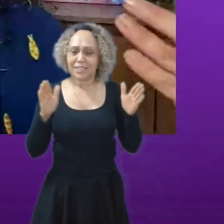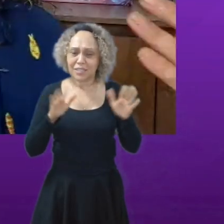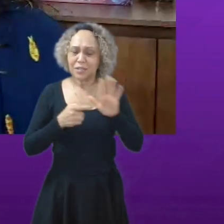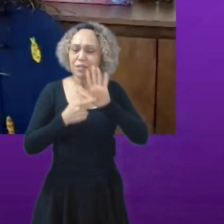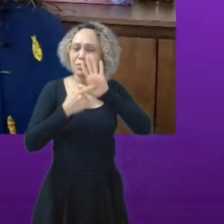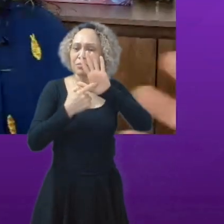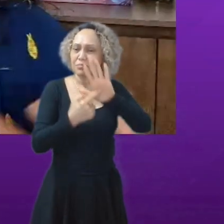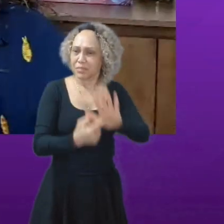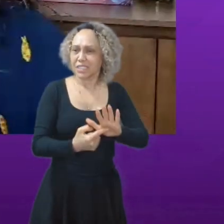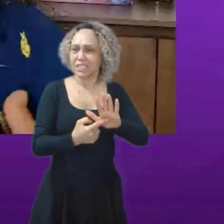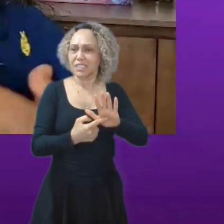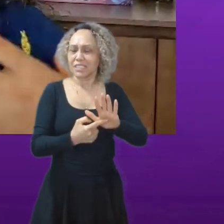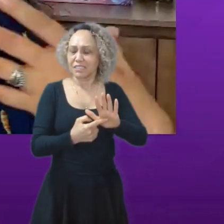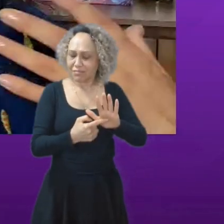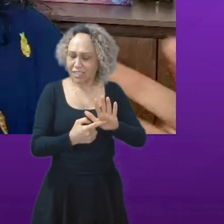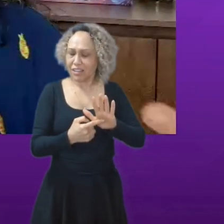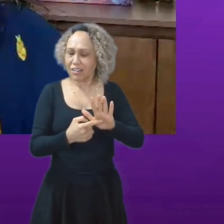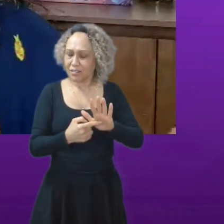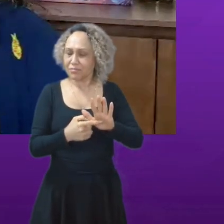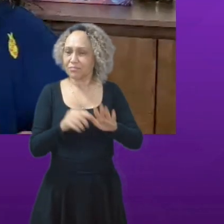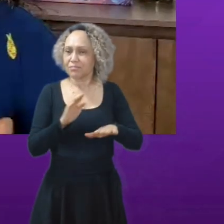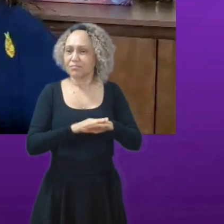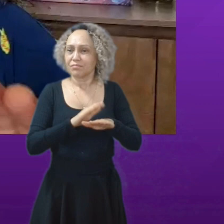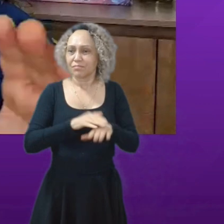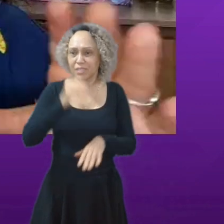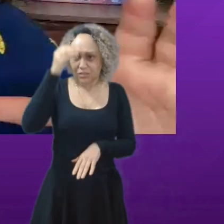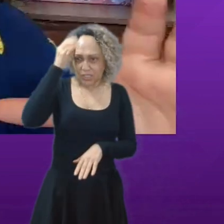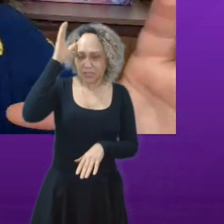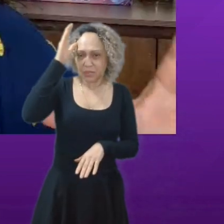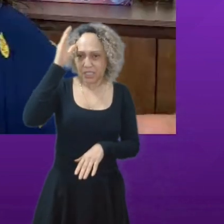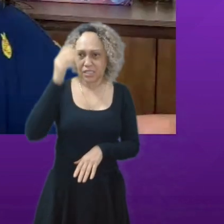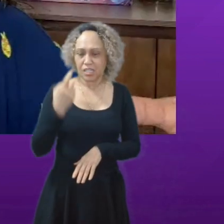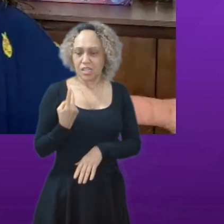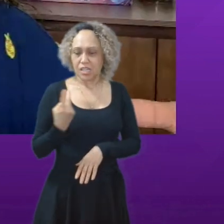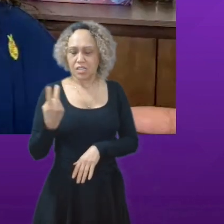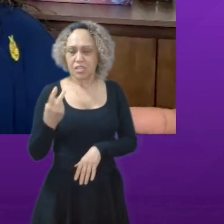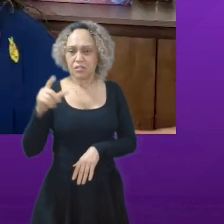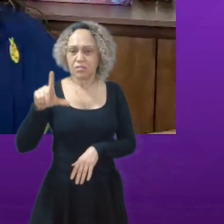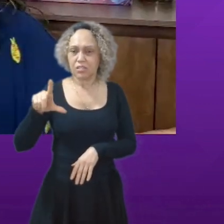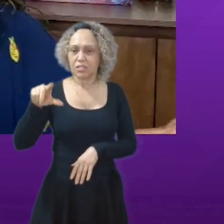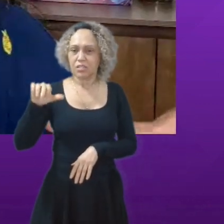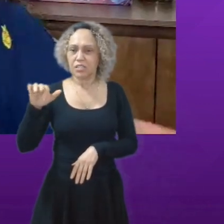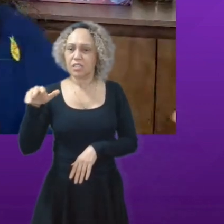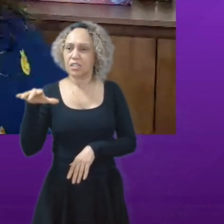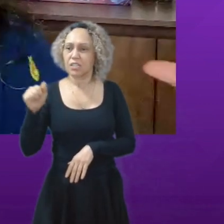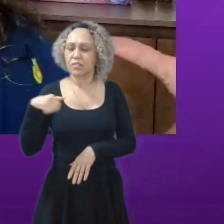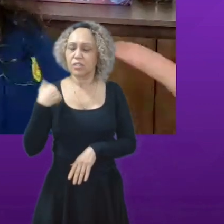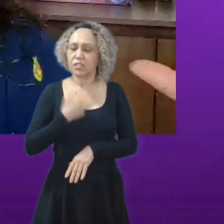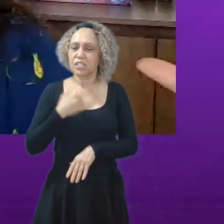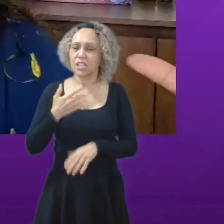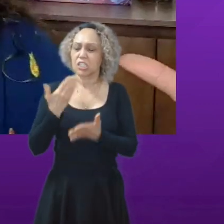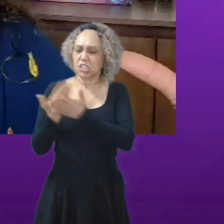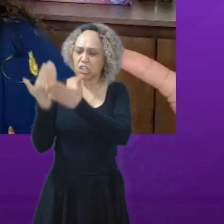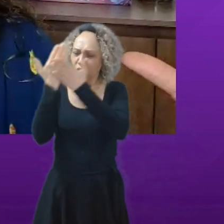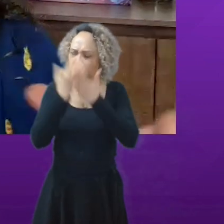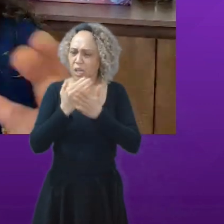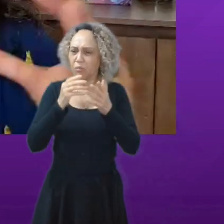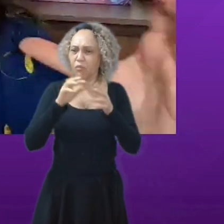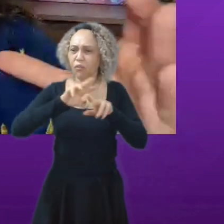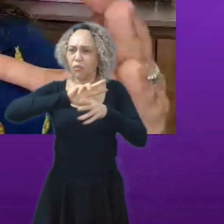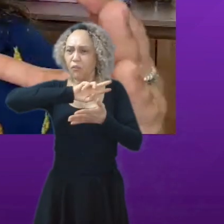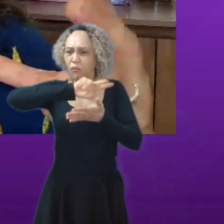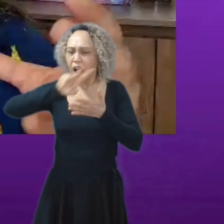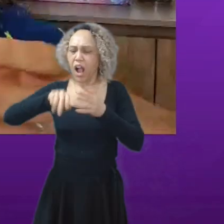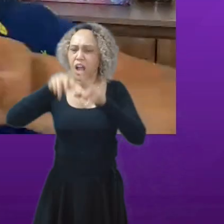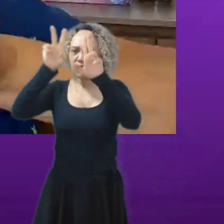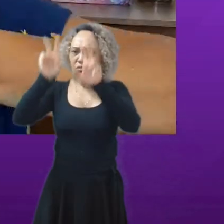Rede, por mais que eu e a Lívia a gente já seja especialista em vários temas, a gente convida mulheres mais especialistas ainda